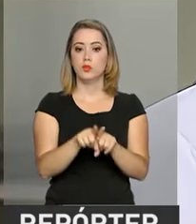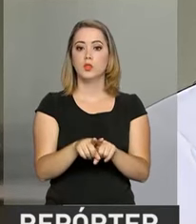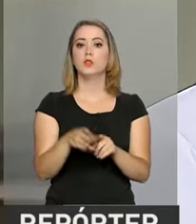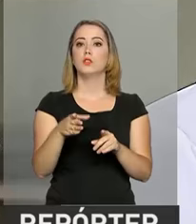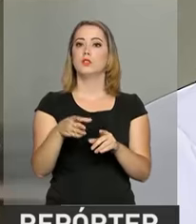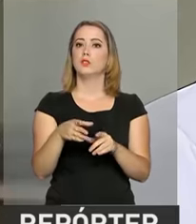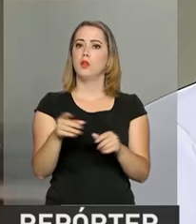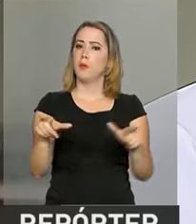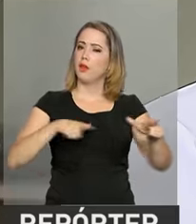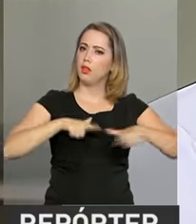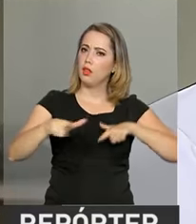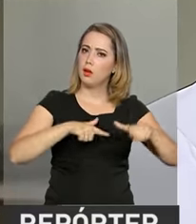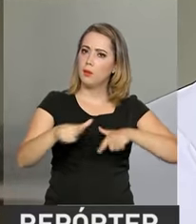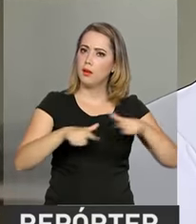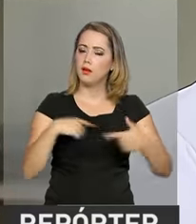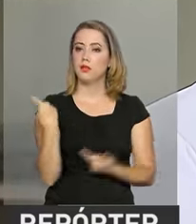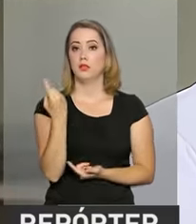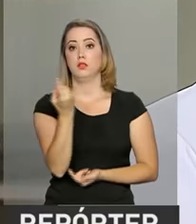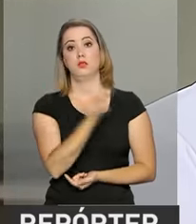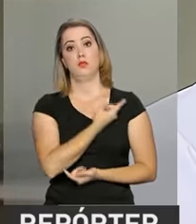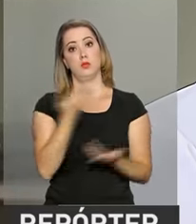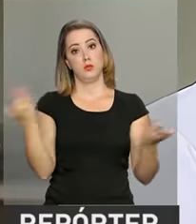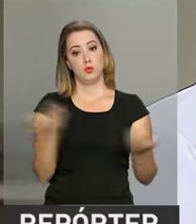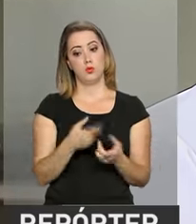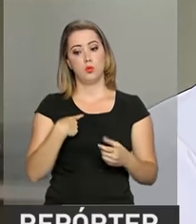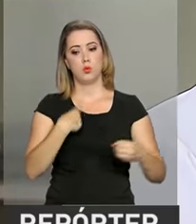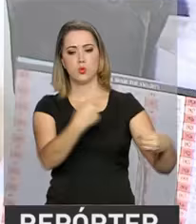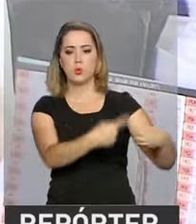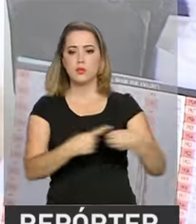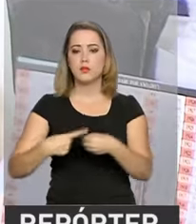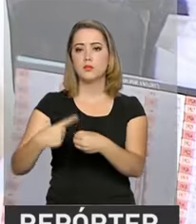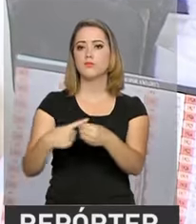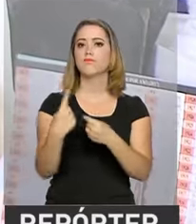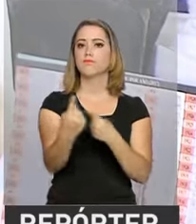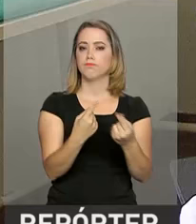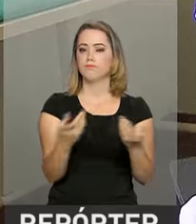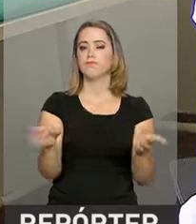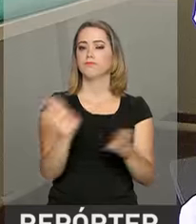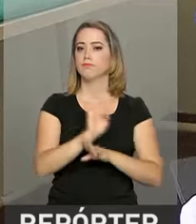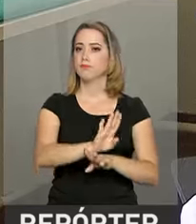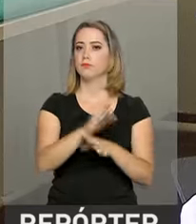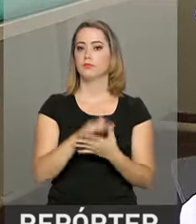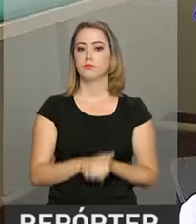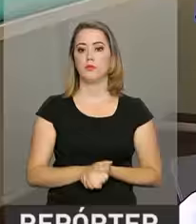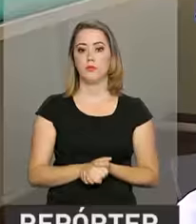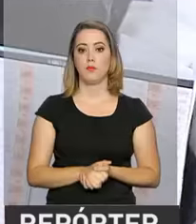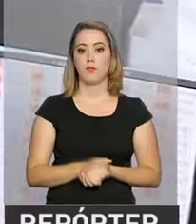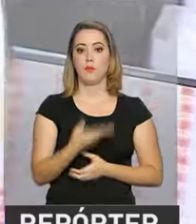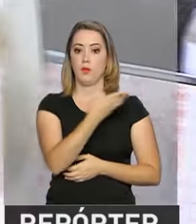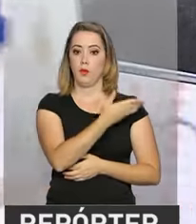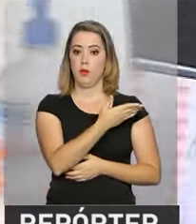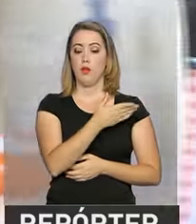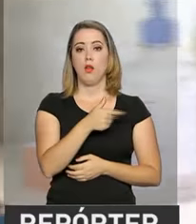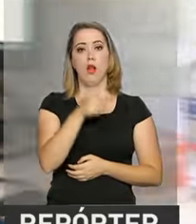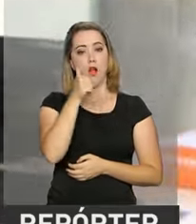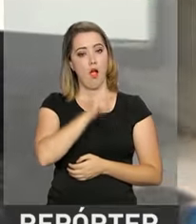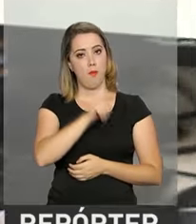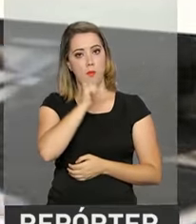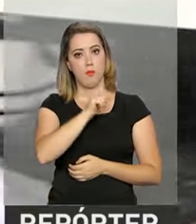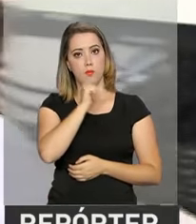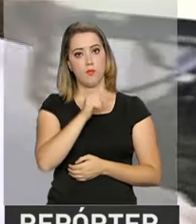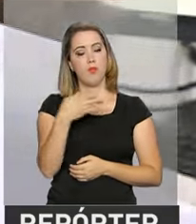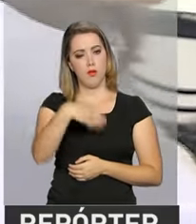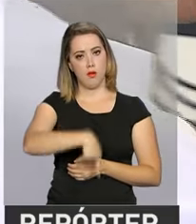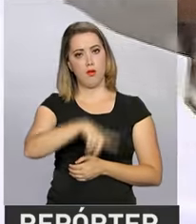da prática também que os nossos preceptores locais eles têm essa função eice paciente de Fabiane conta que costuma vir a unidade